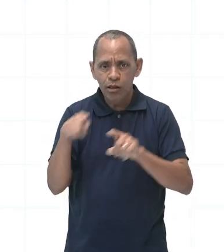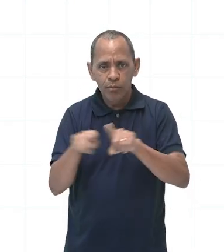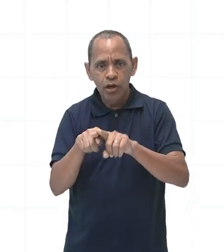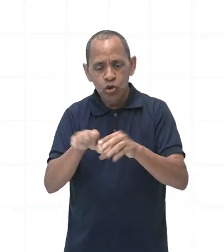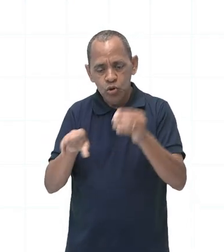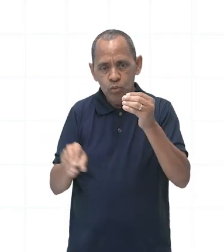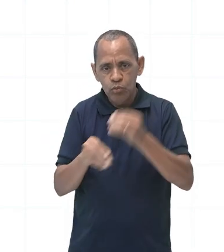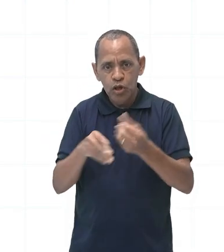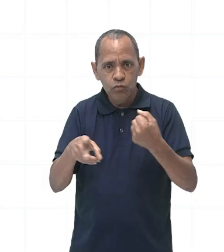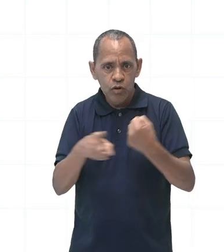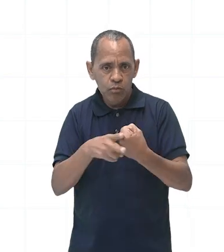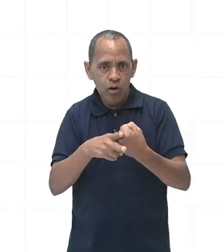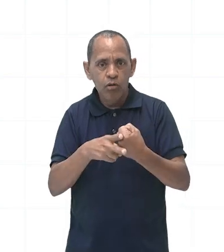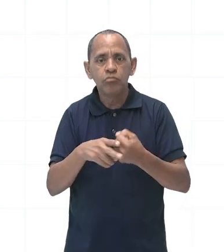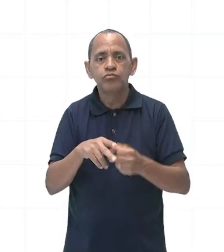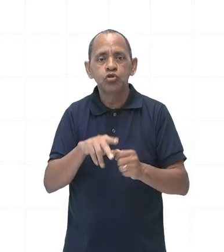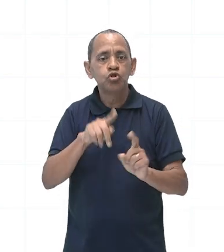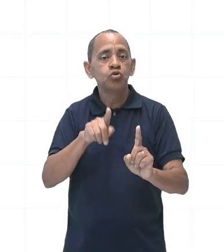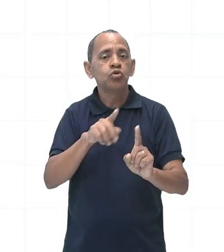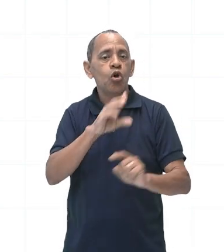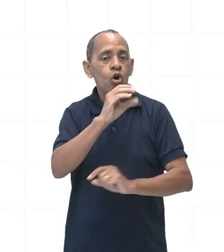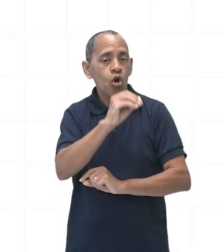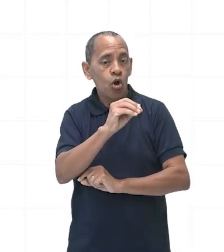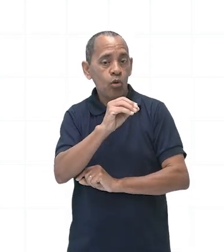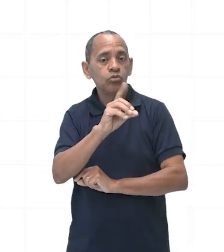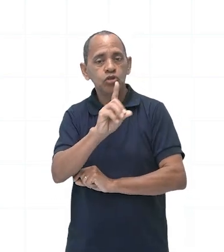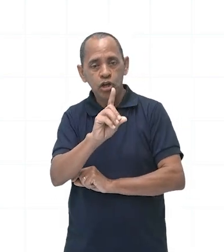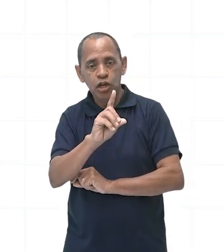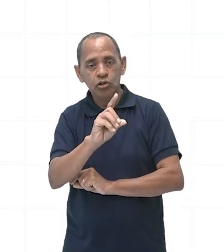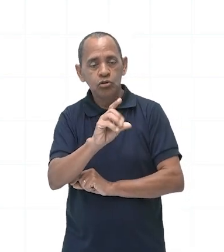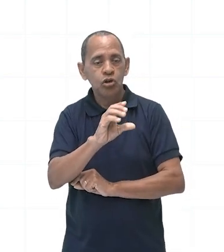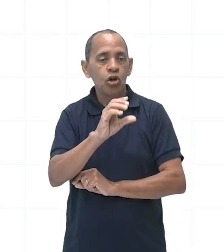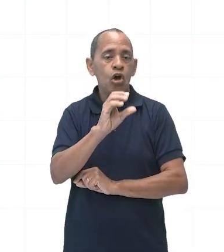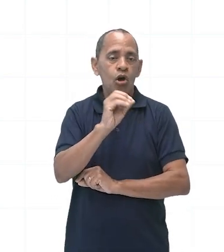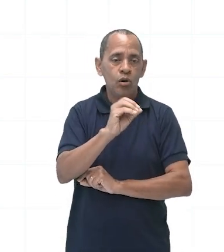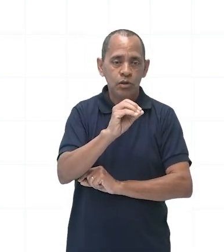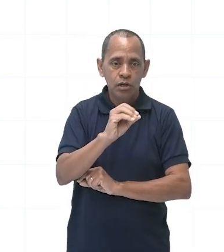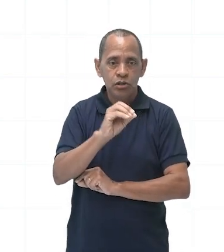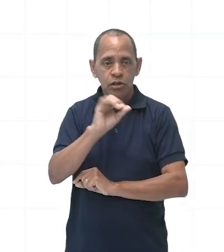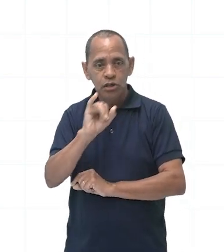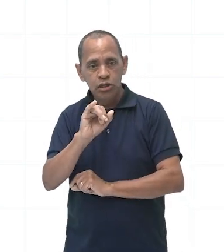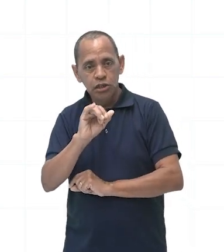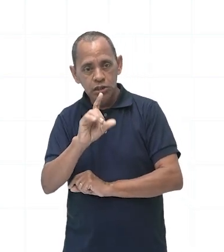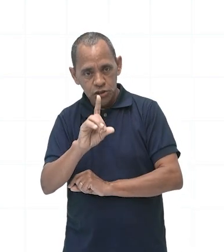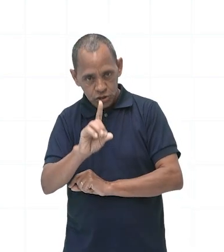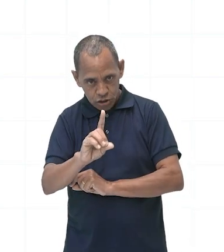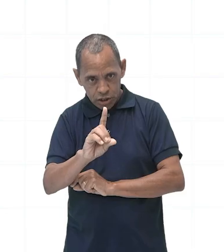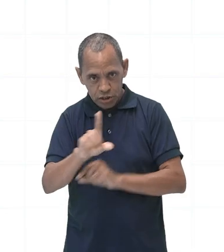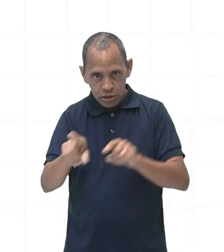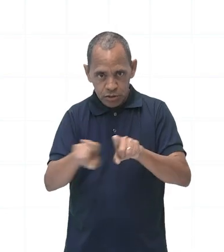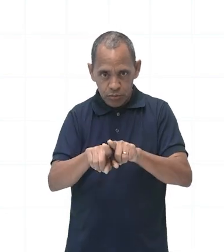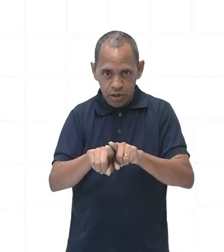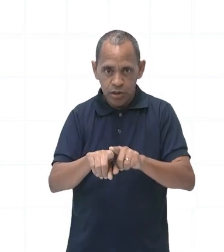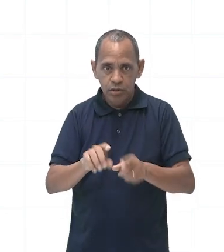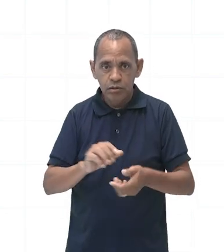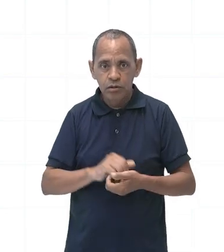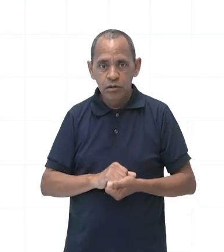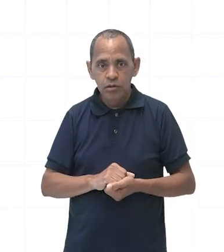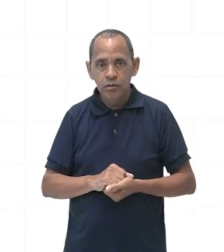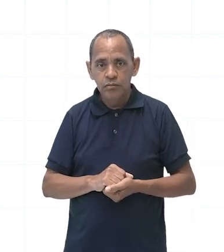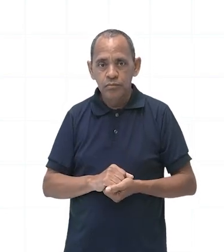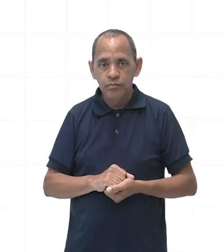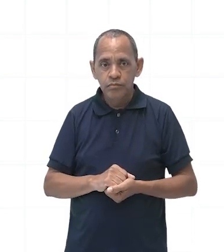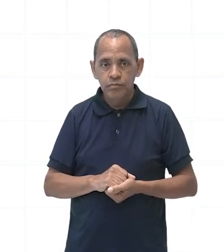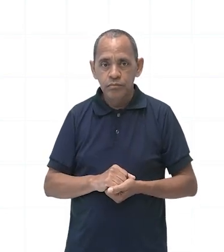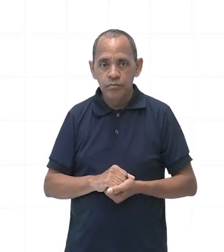trabalhamos de maneira detida sobre eles. Os complementos verbais são o objeto direto e o objeto indireto. Então, só para